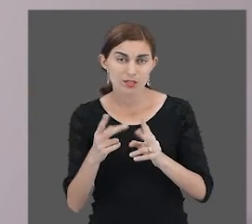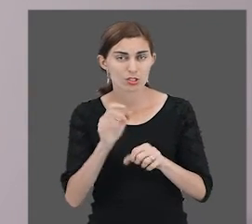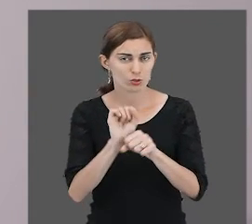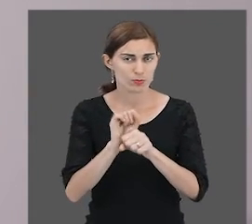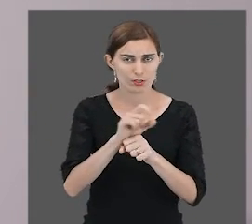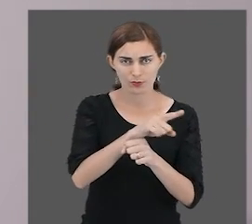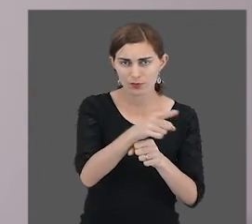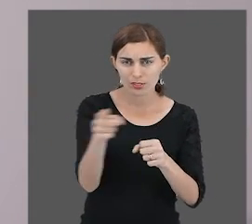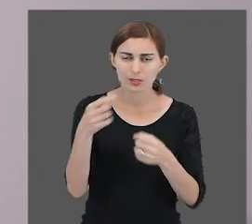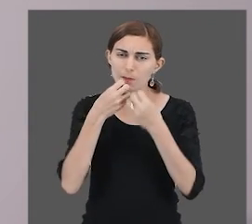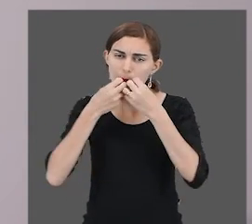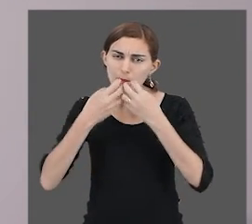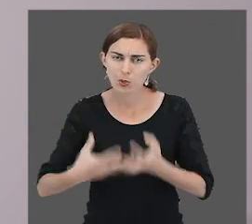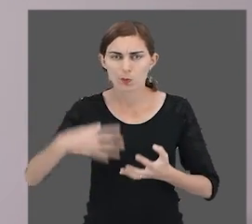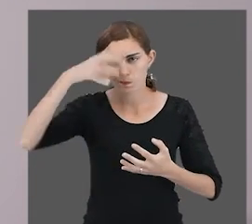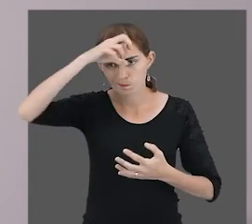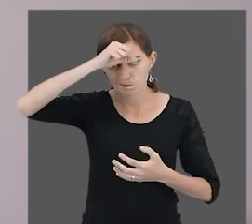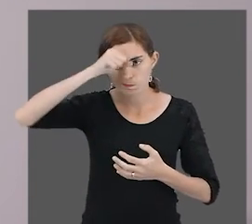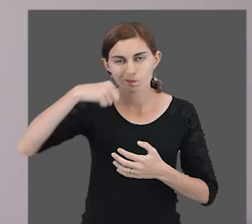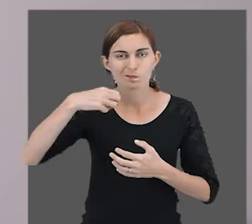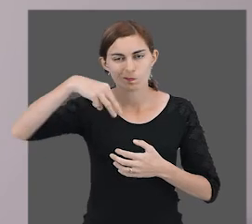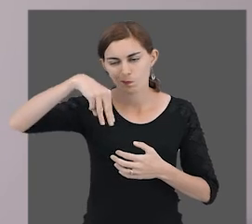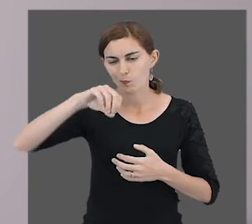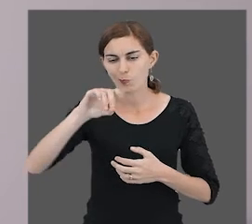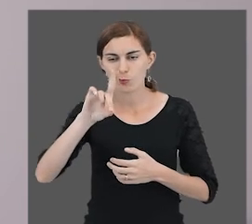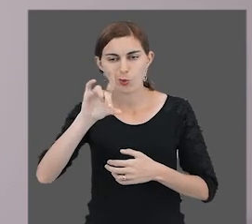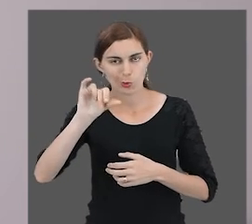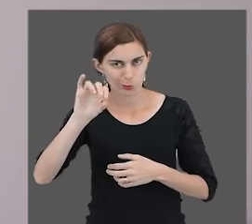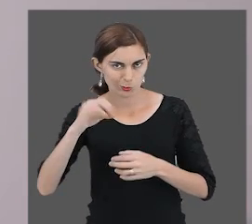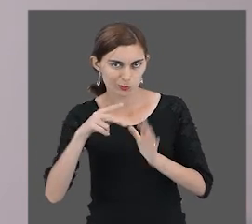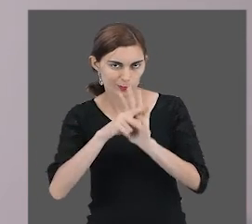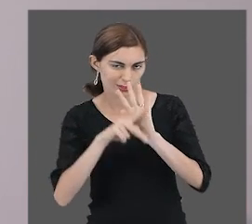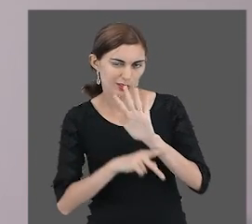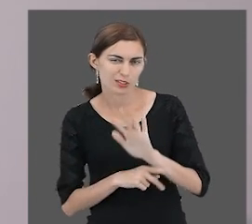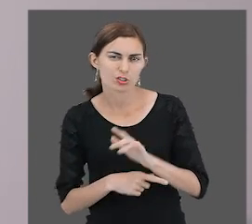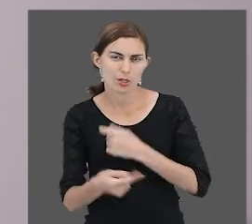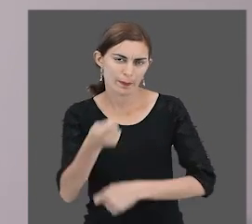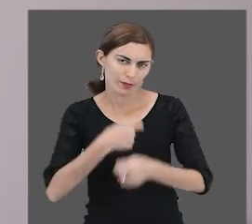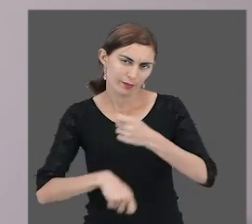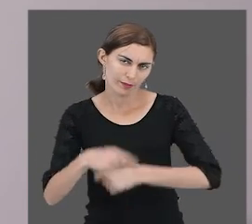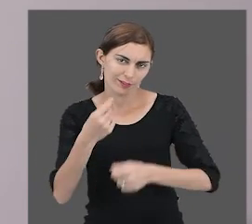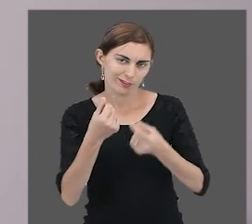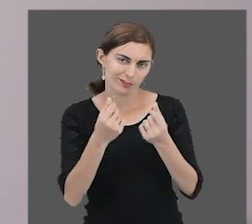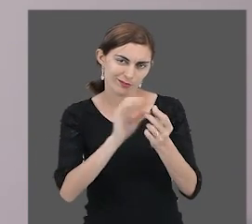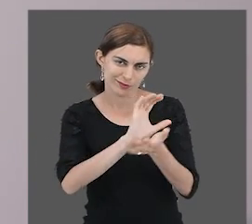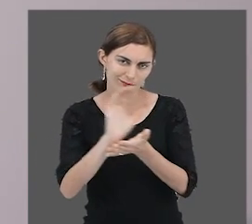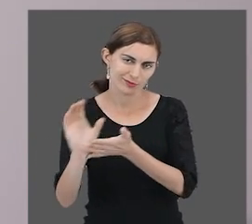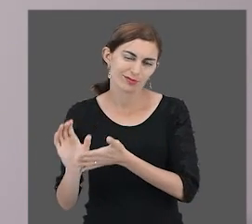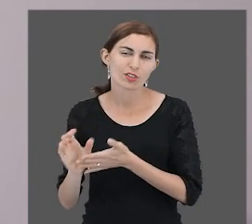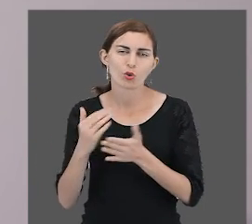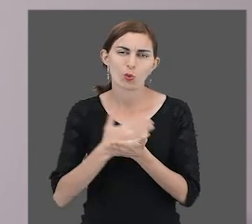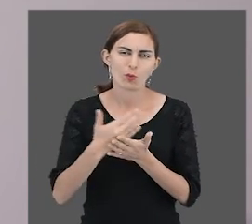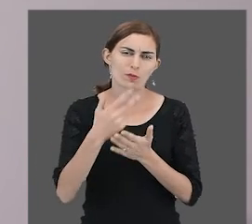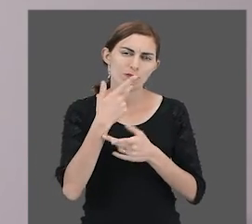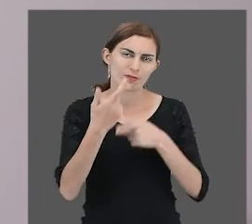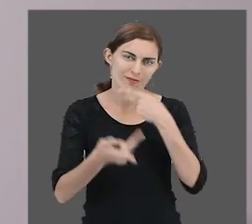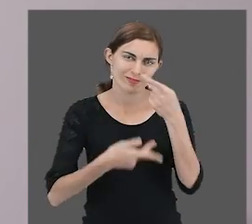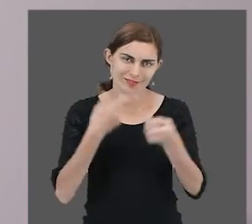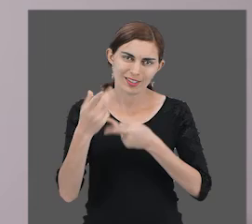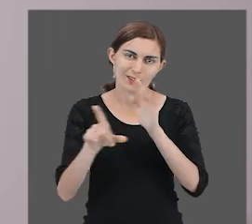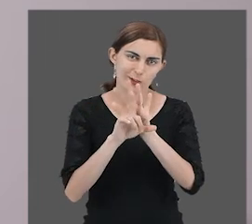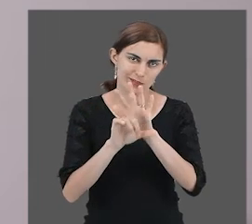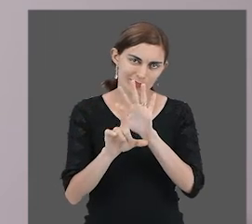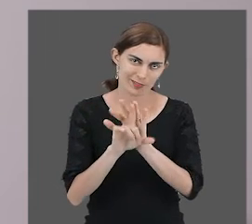que você tenha um bom aprendizado nesse módulo de planejamento orçamentário, certo? A gente começou falando como é que se dá, qual